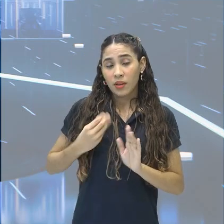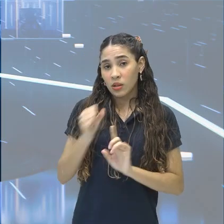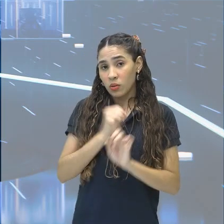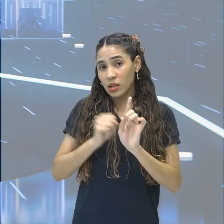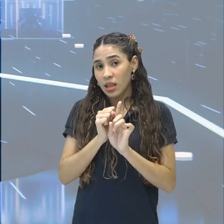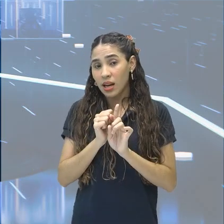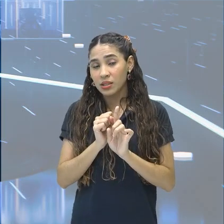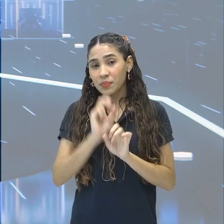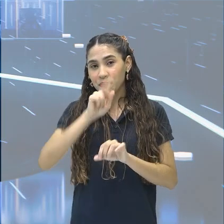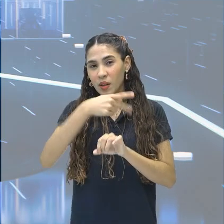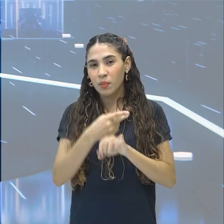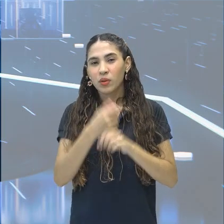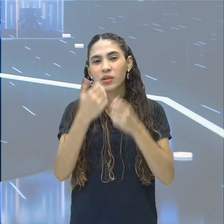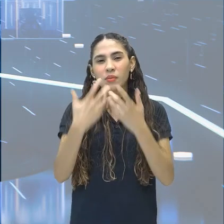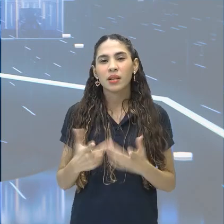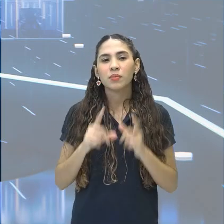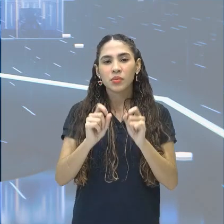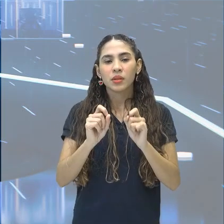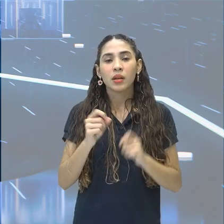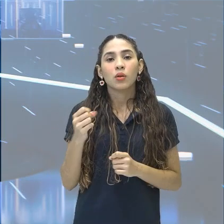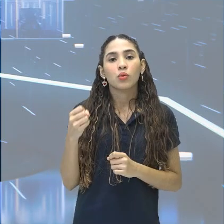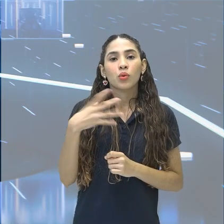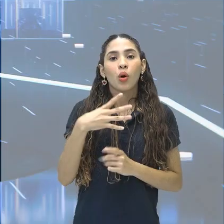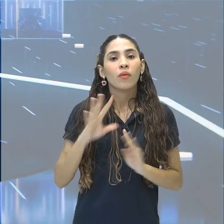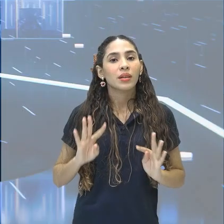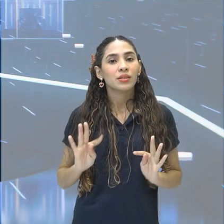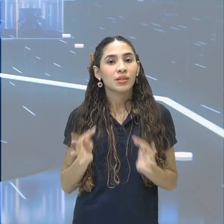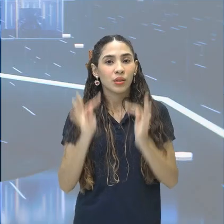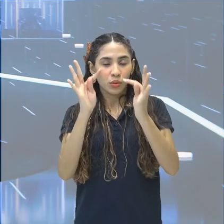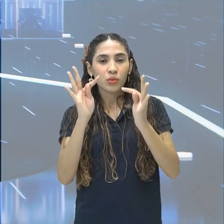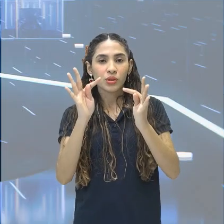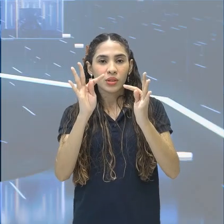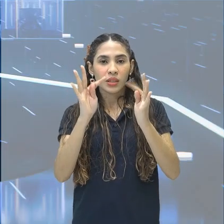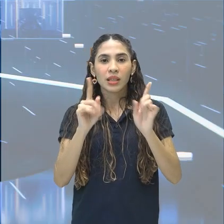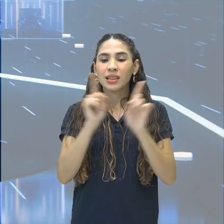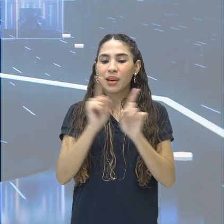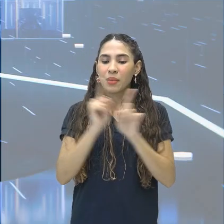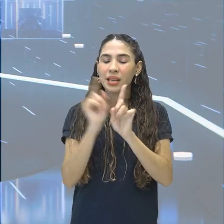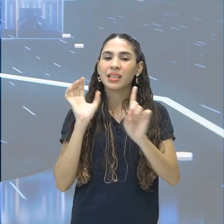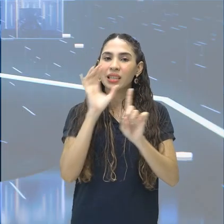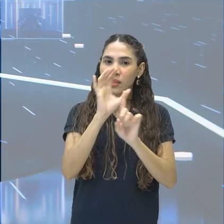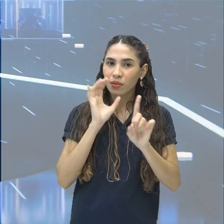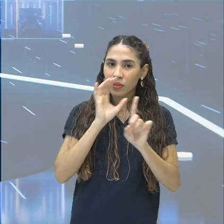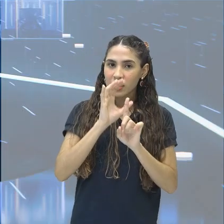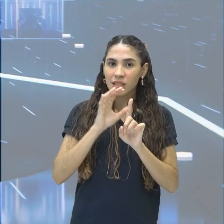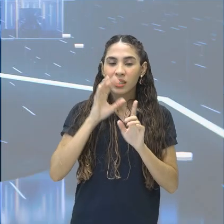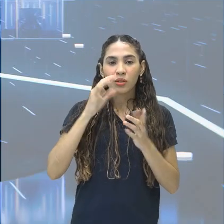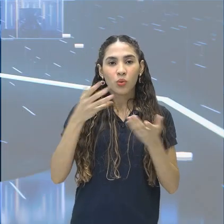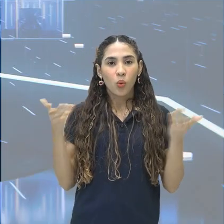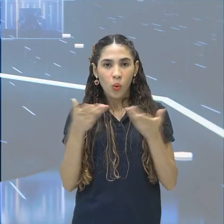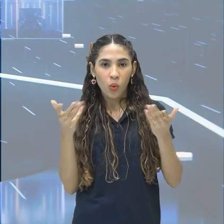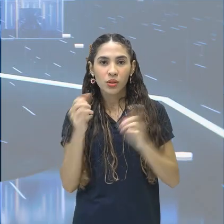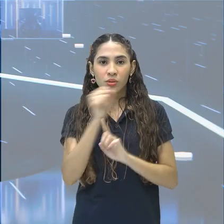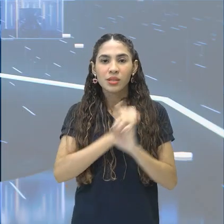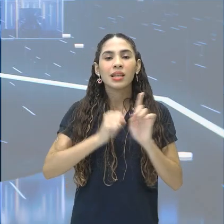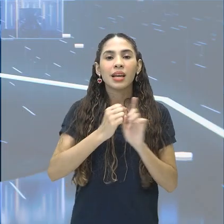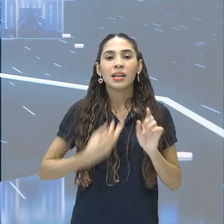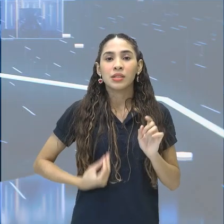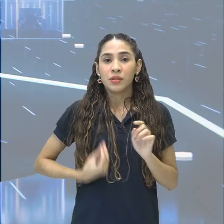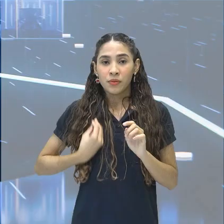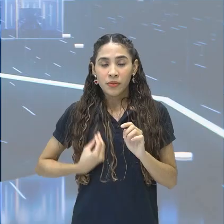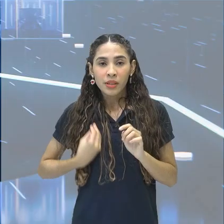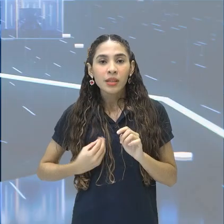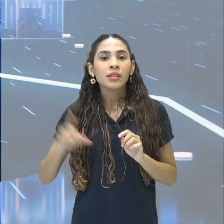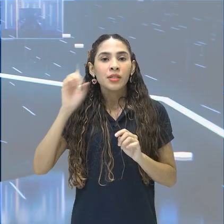sociedade. Depois nós falamos dessas novas tecnologias que estão tomando conta da nossa sociedade, da nossa vida, do nosso